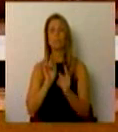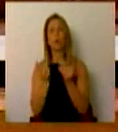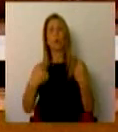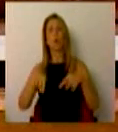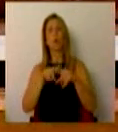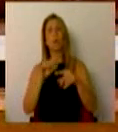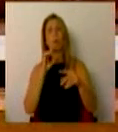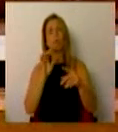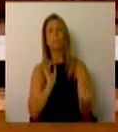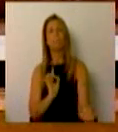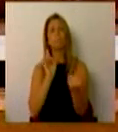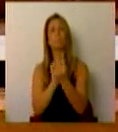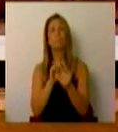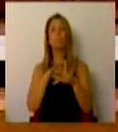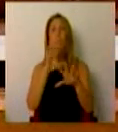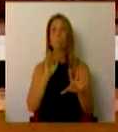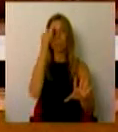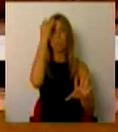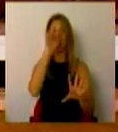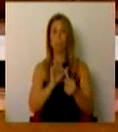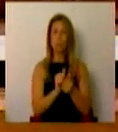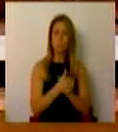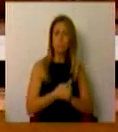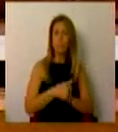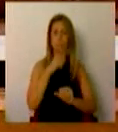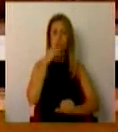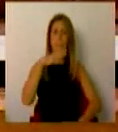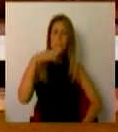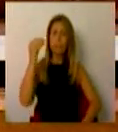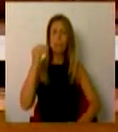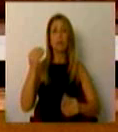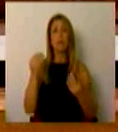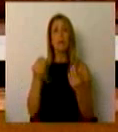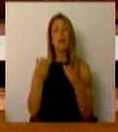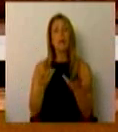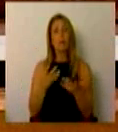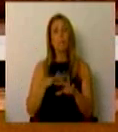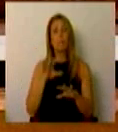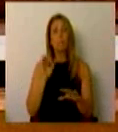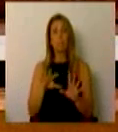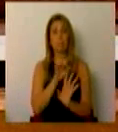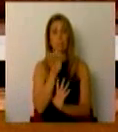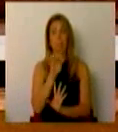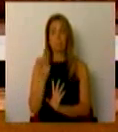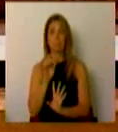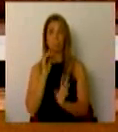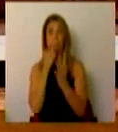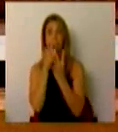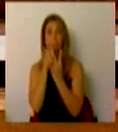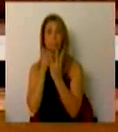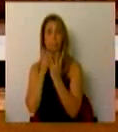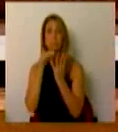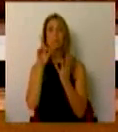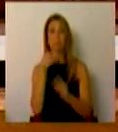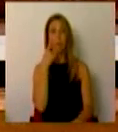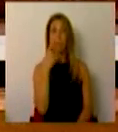docente, não apenas para proporcionar uma apropriação mais completa dos dados da questão, mas também para